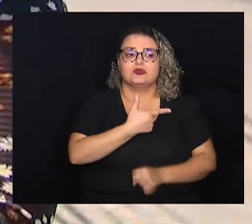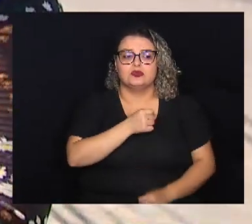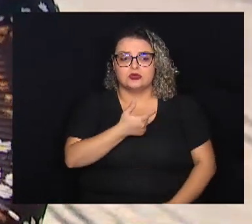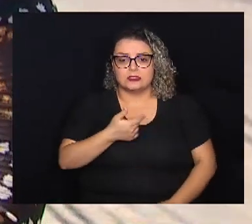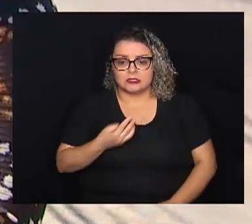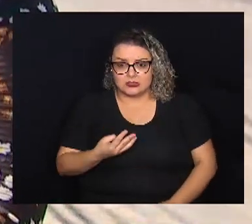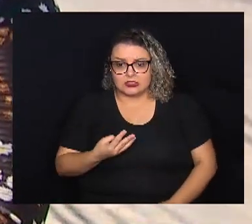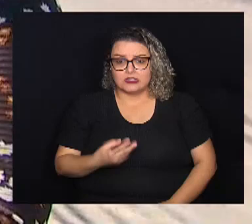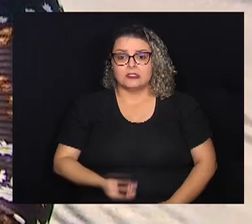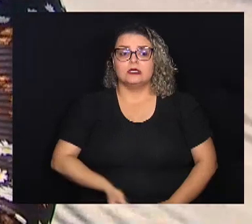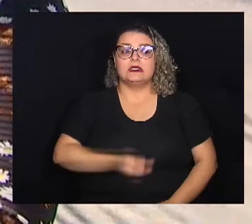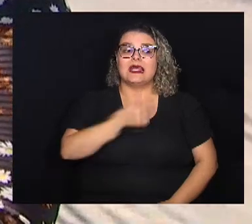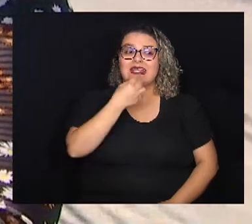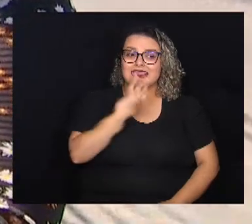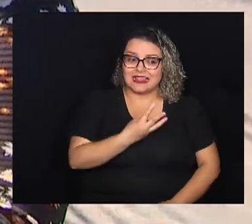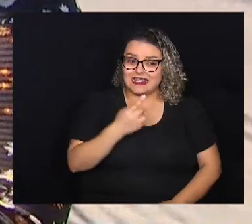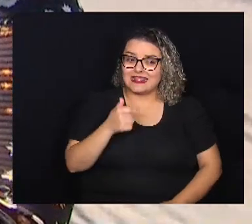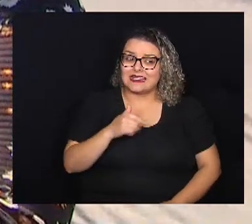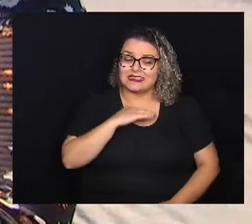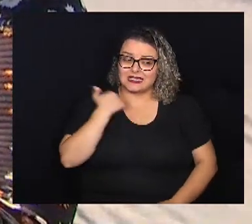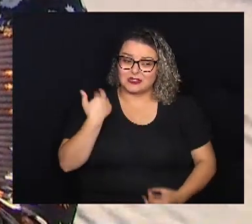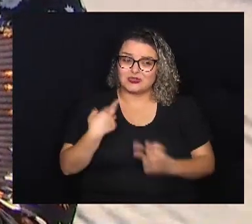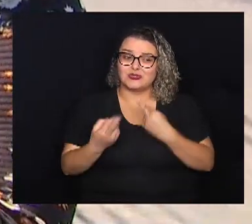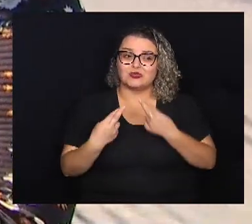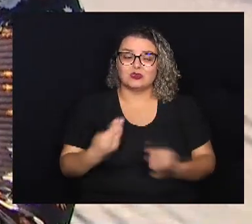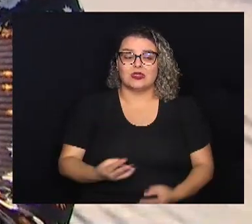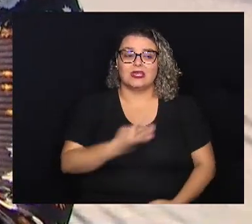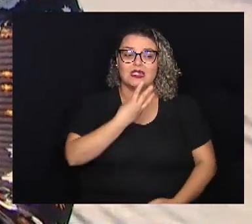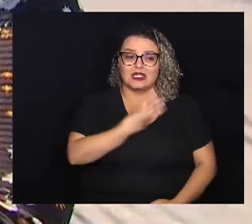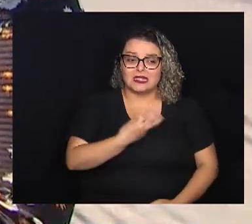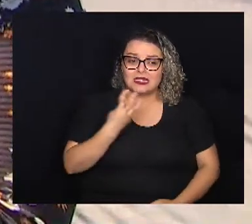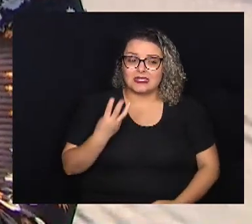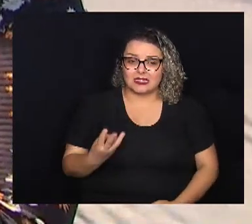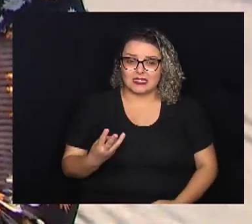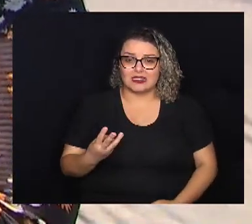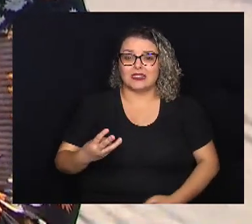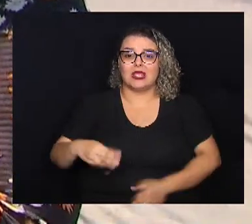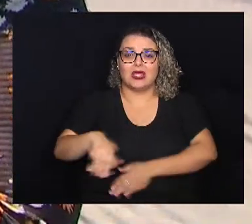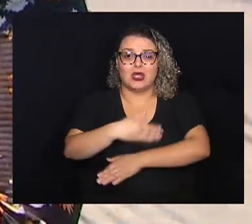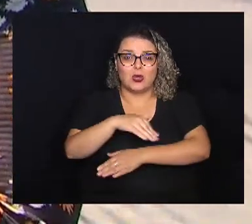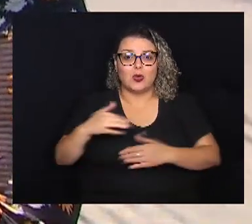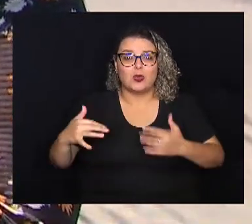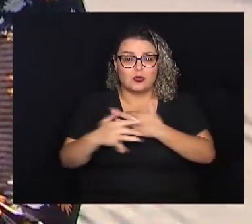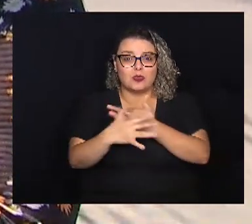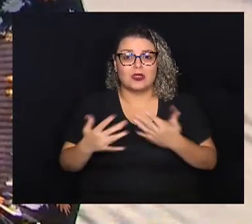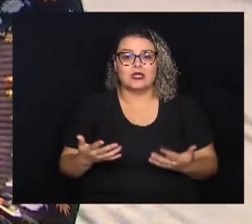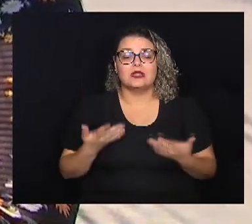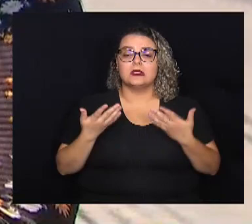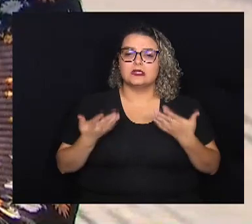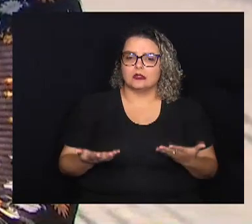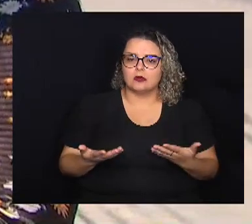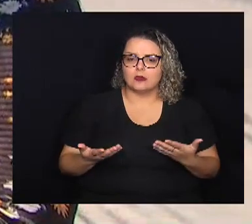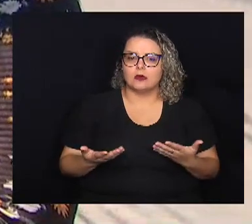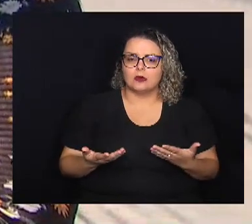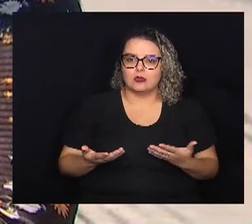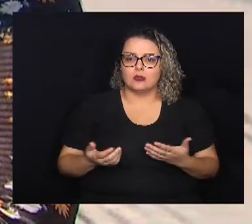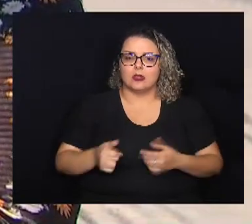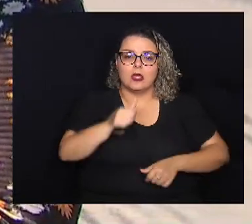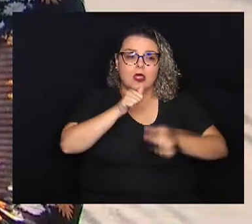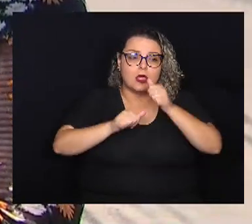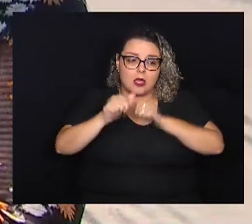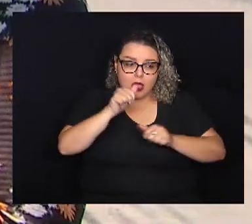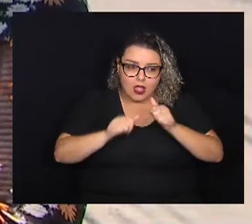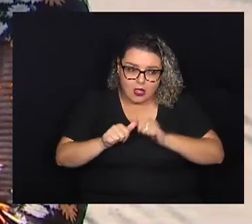sendo 37 óbitos em rodovias e 33 em vias urbanas. Vamos lá, então. Então, álcool e excesso de